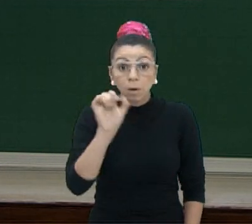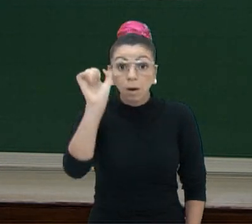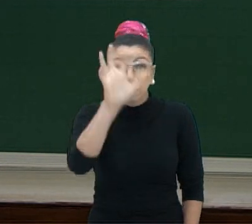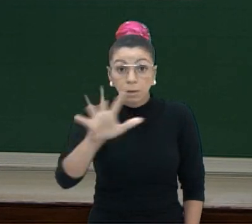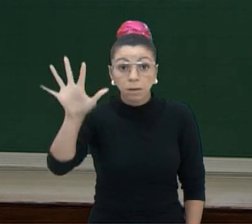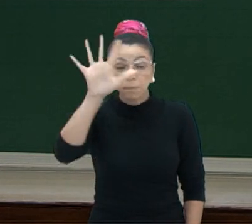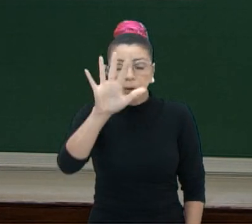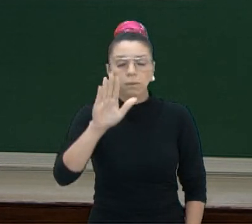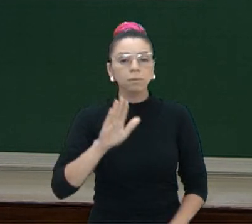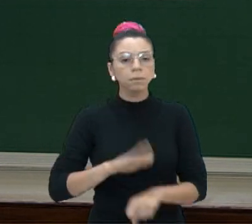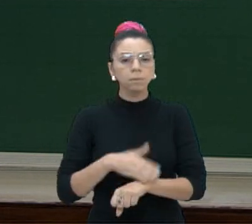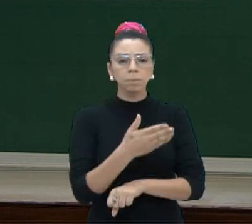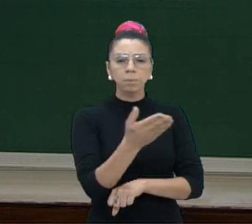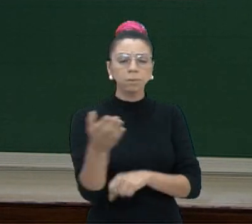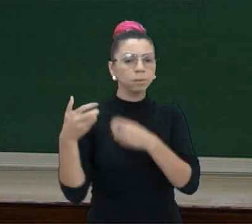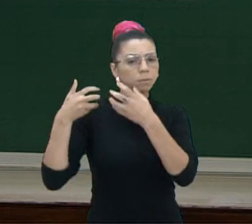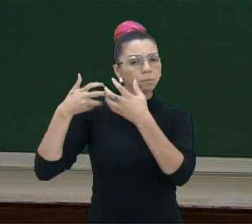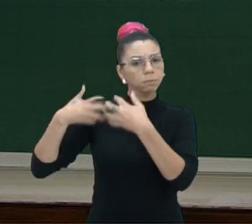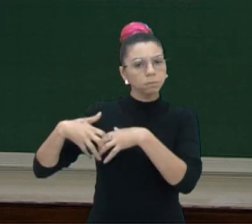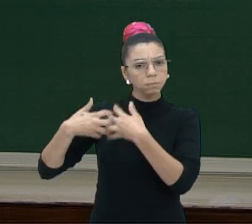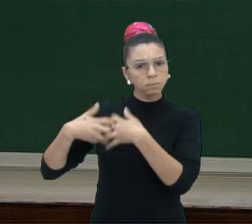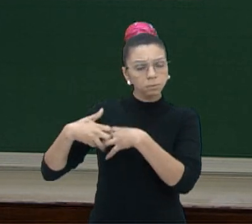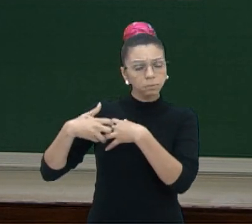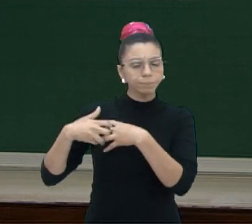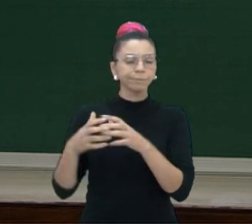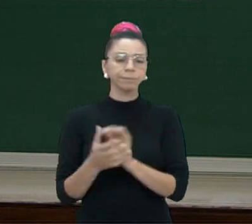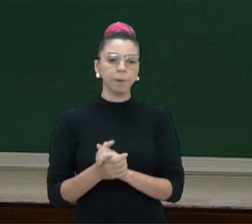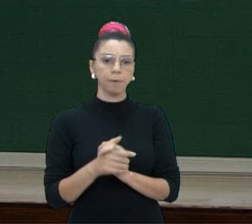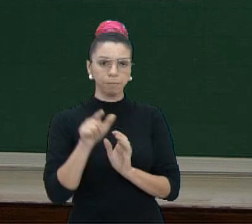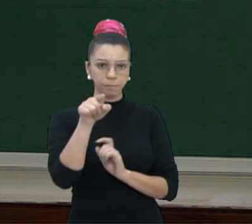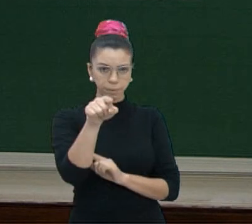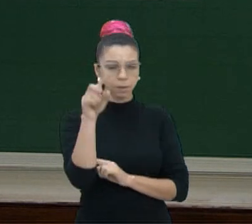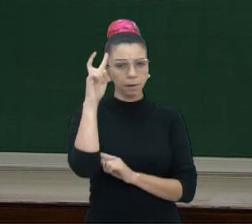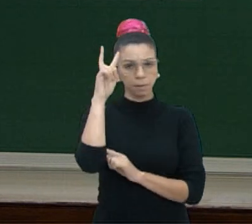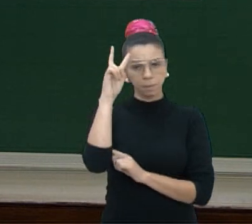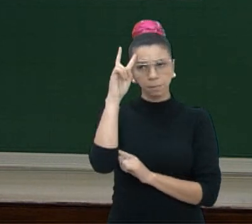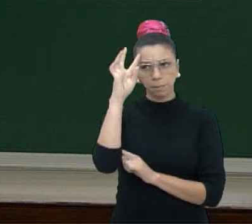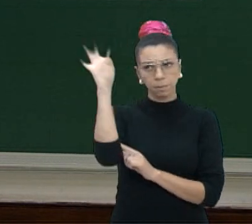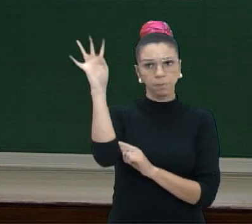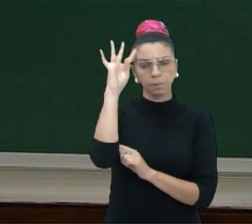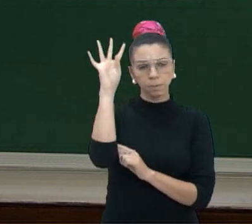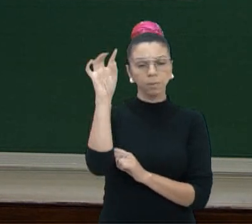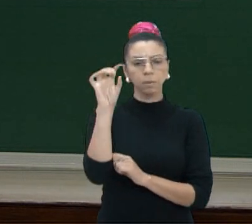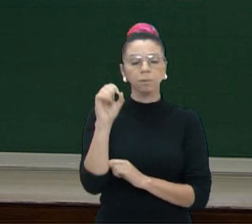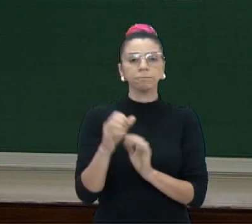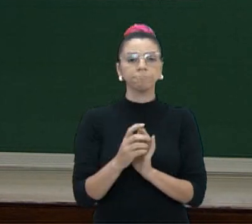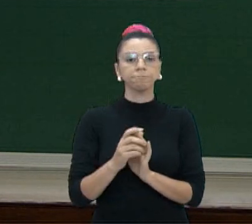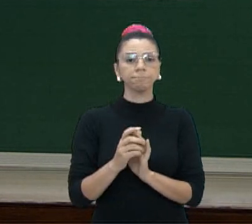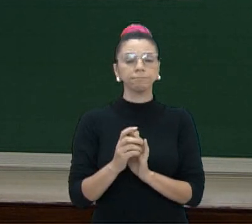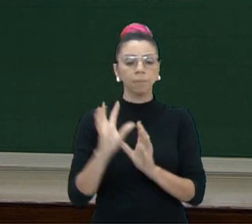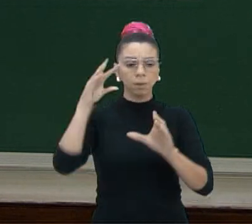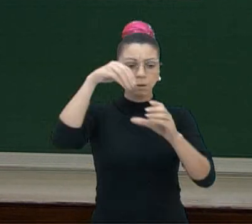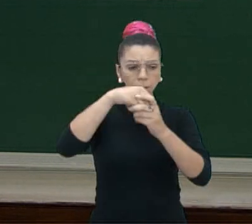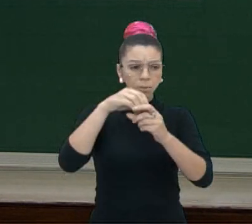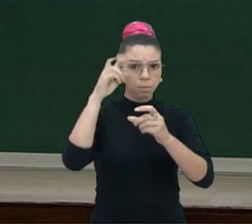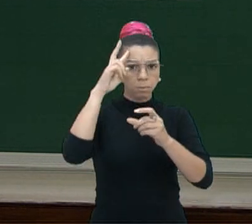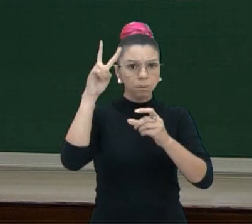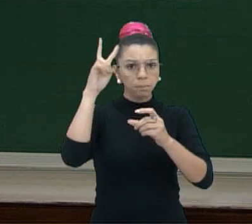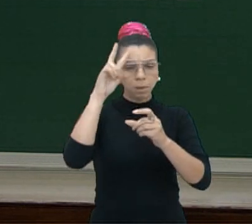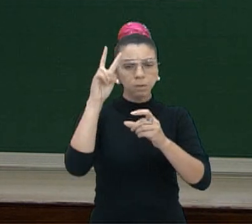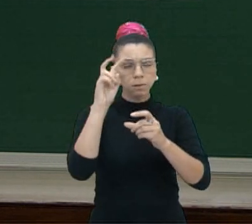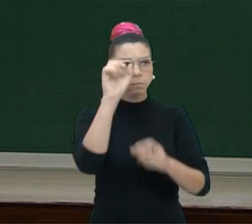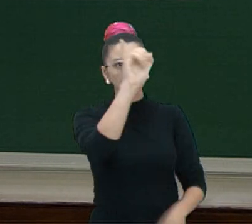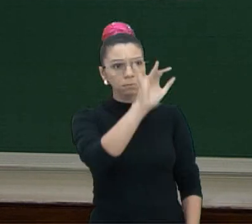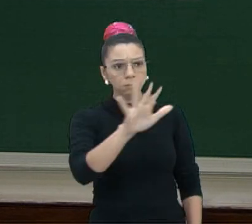para você pensar a esse respeito. Então, imagine, se você fosse contar uma história somente com fotos, o que você